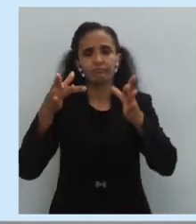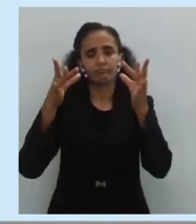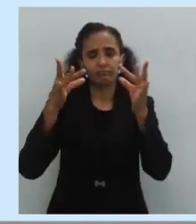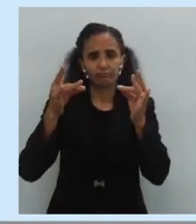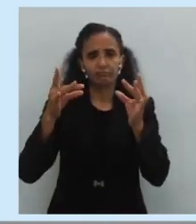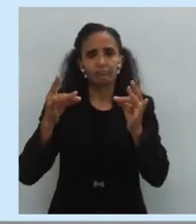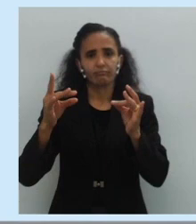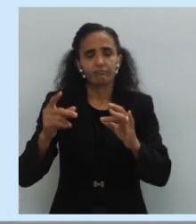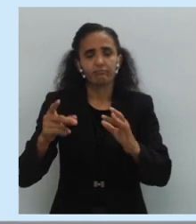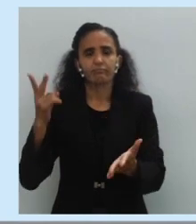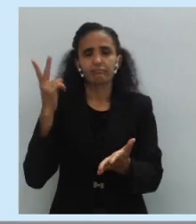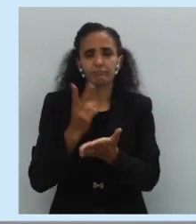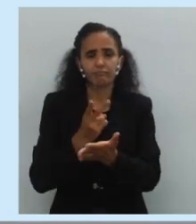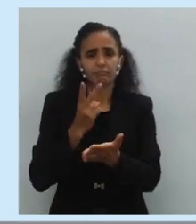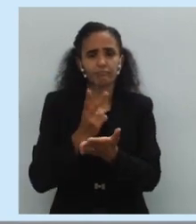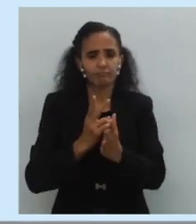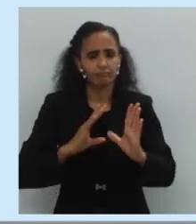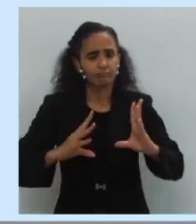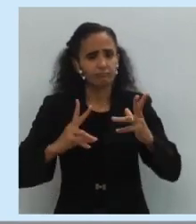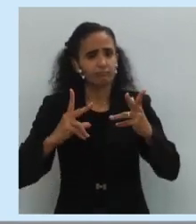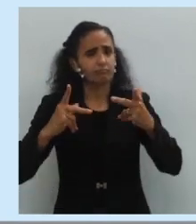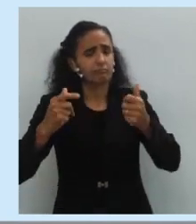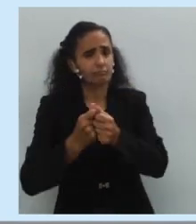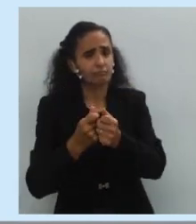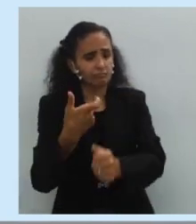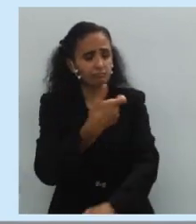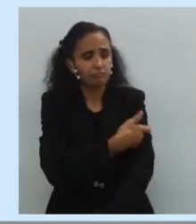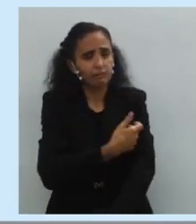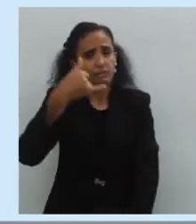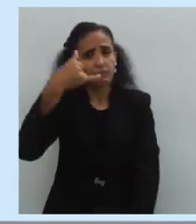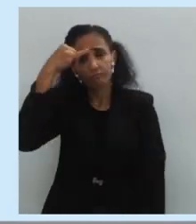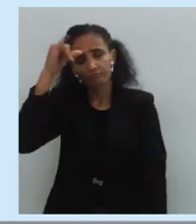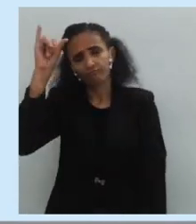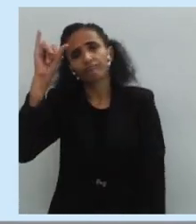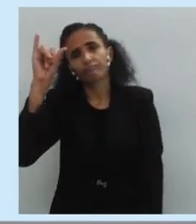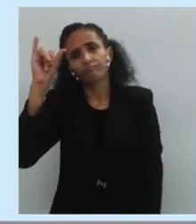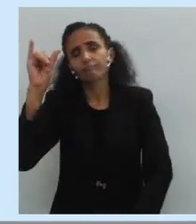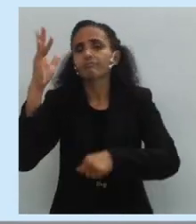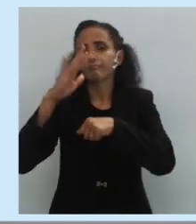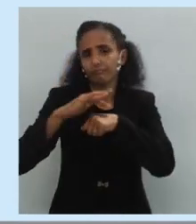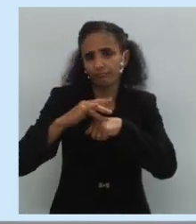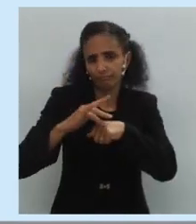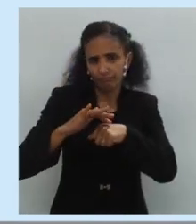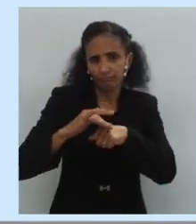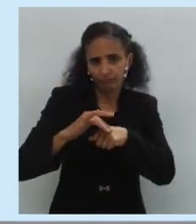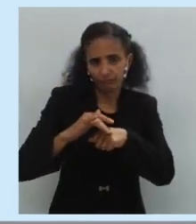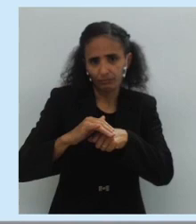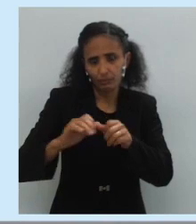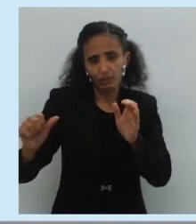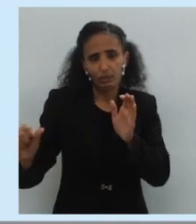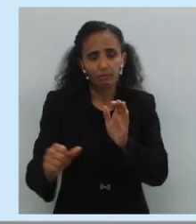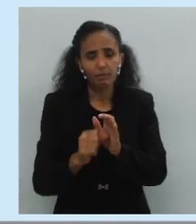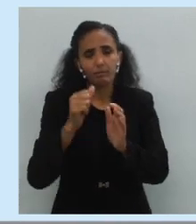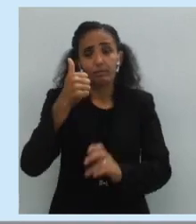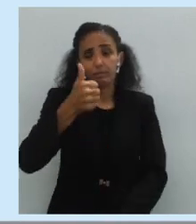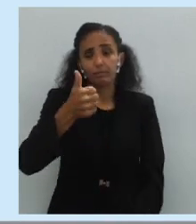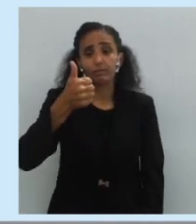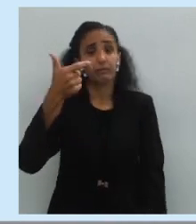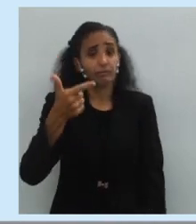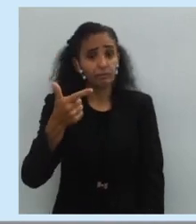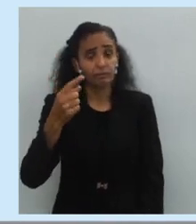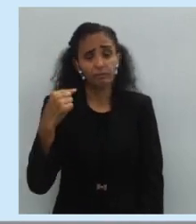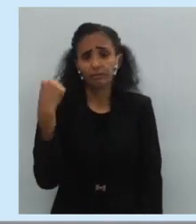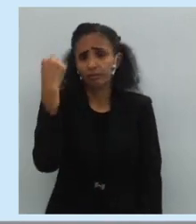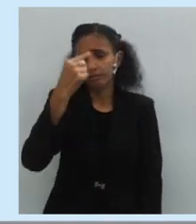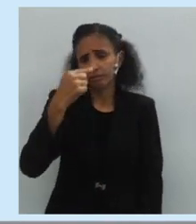e a imunoglobulina, né, que é contra a hepatite B, preferencialmente nas